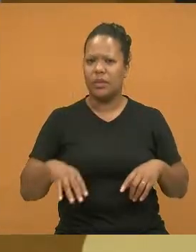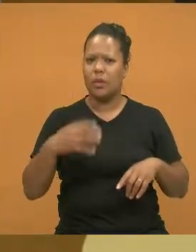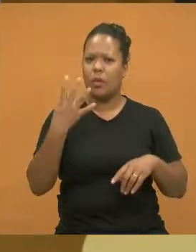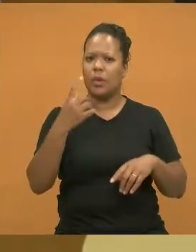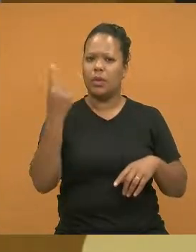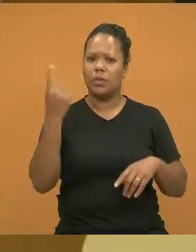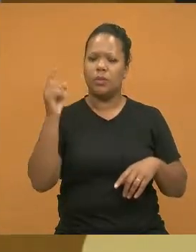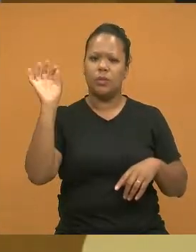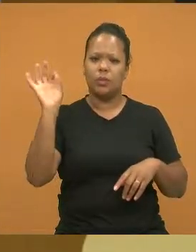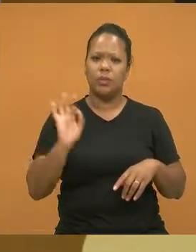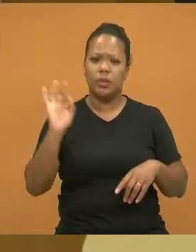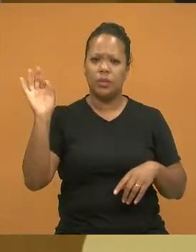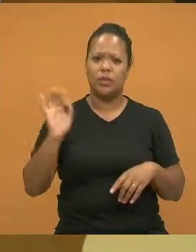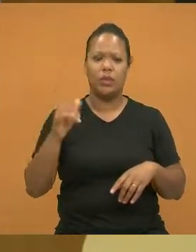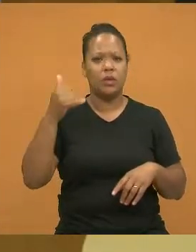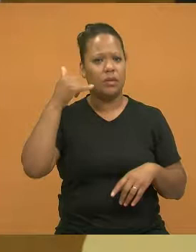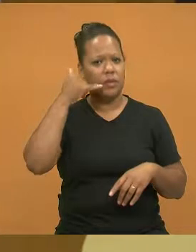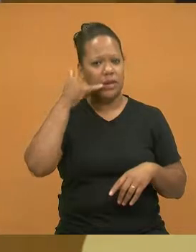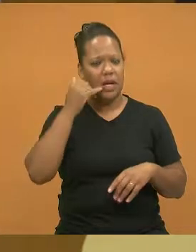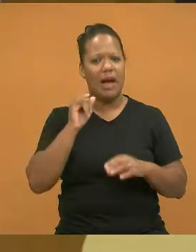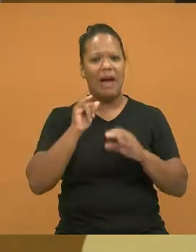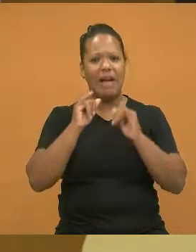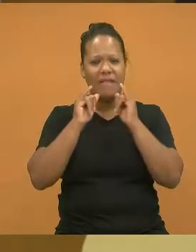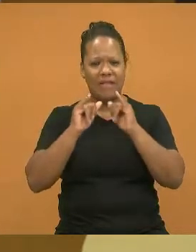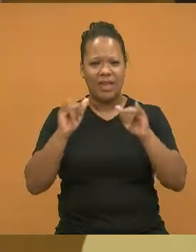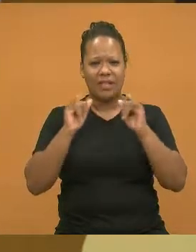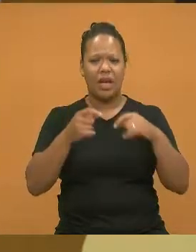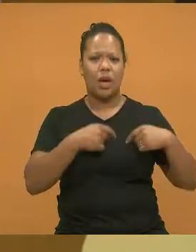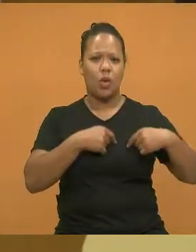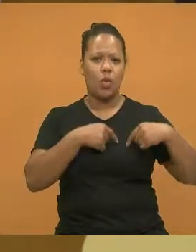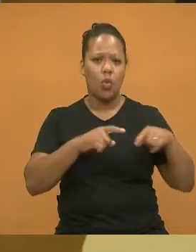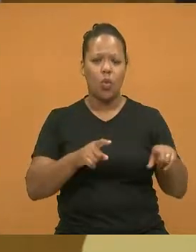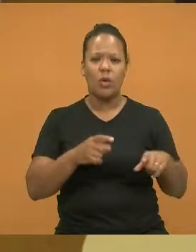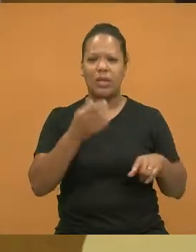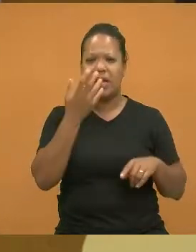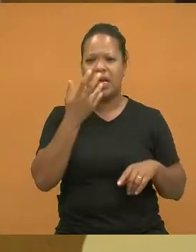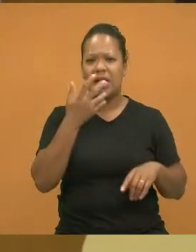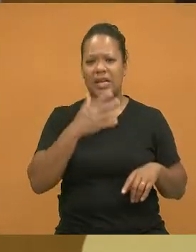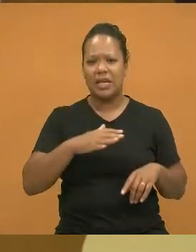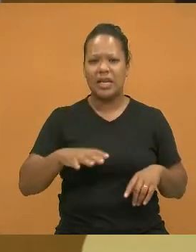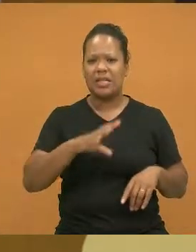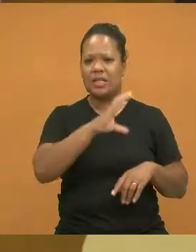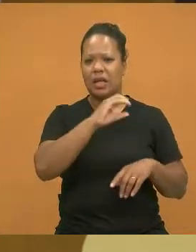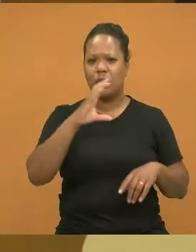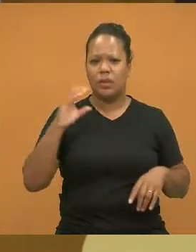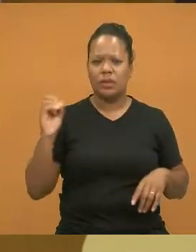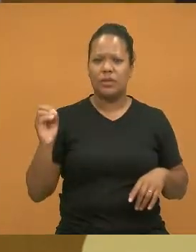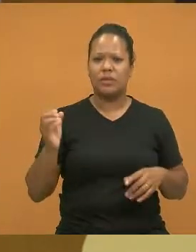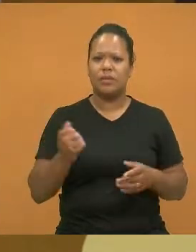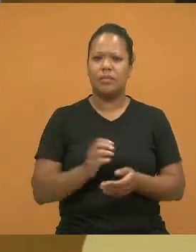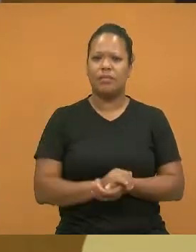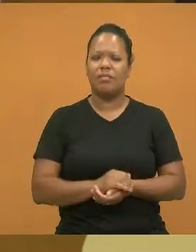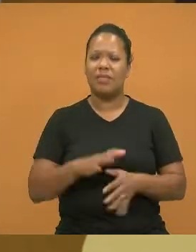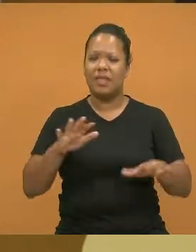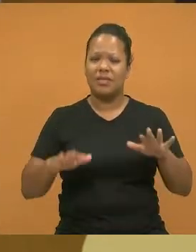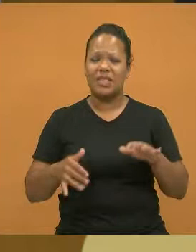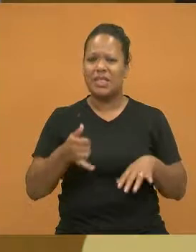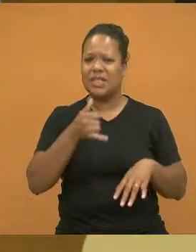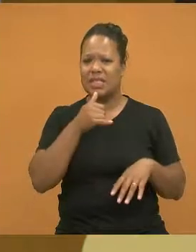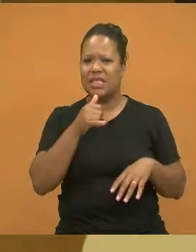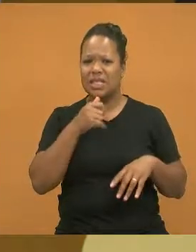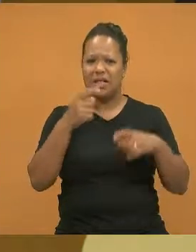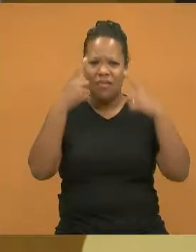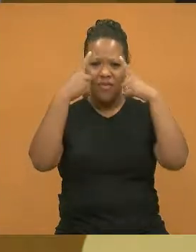45% dessas denúncias contra os adolescentes. E na maioria das vezes, infelizmente, essa